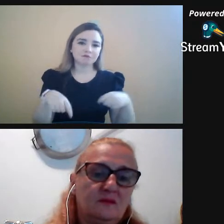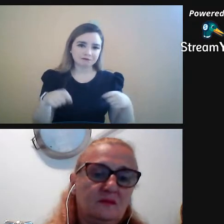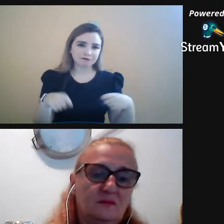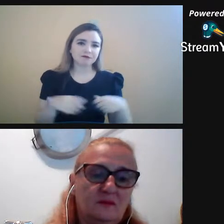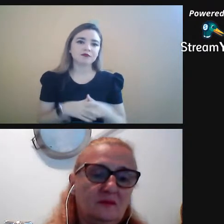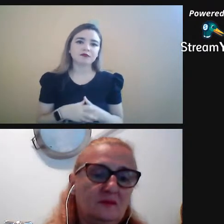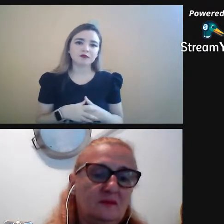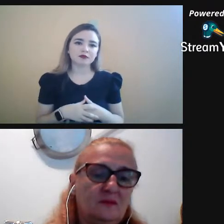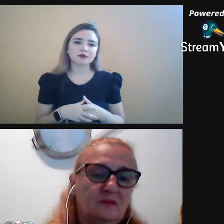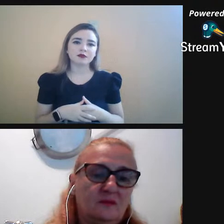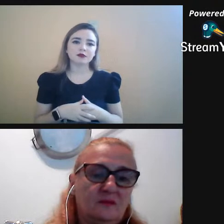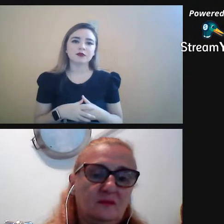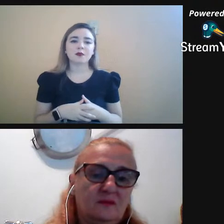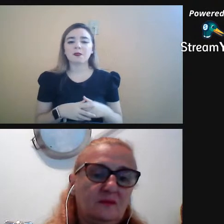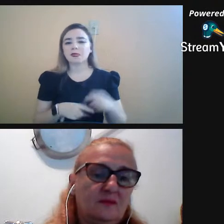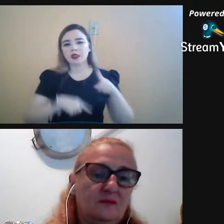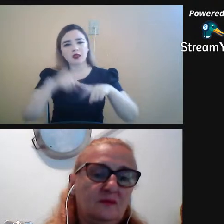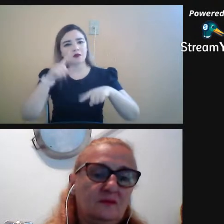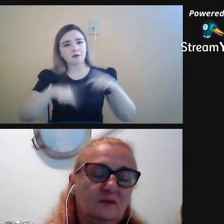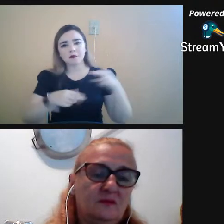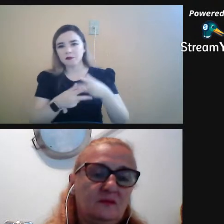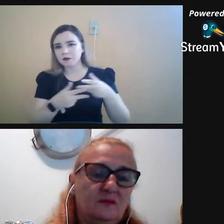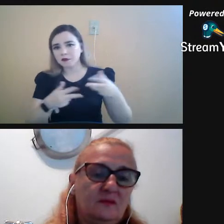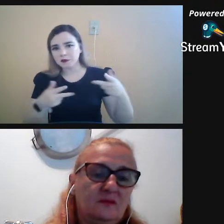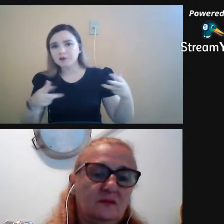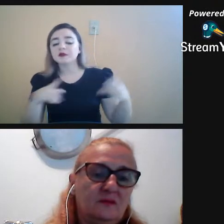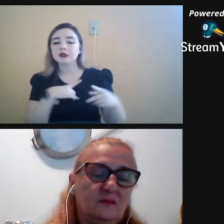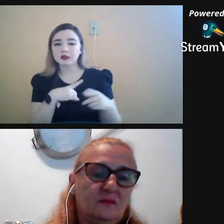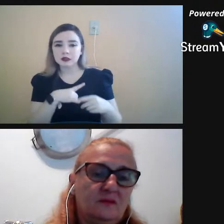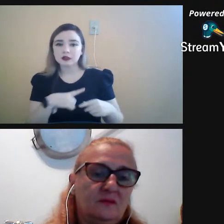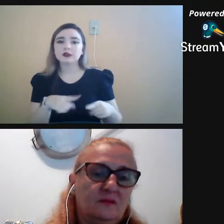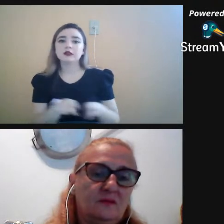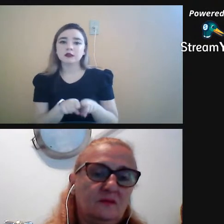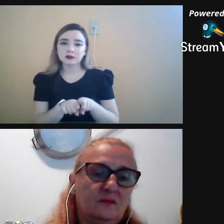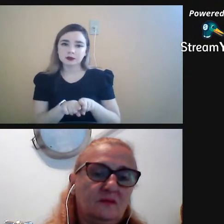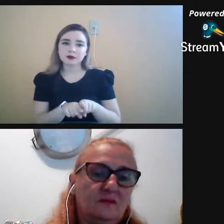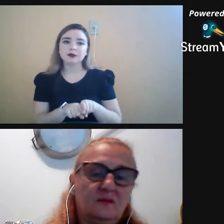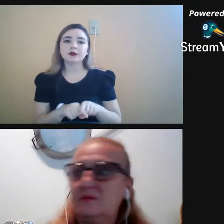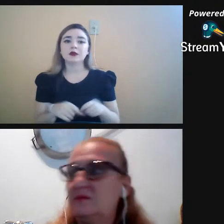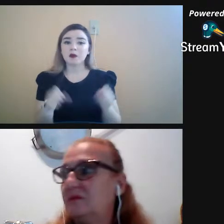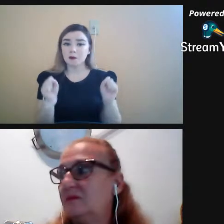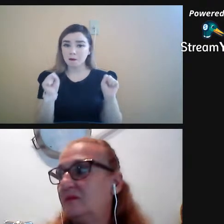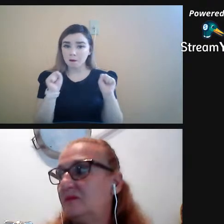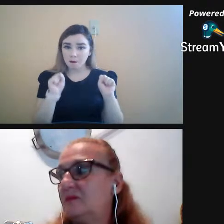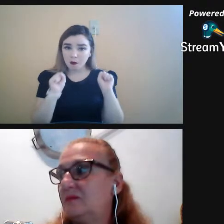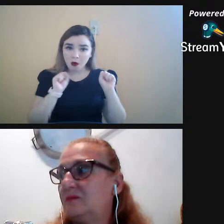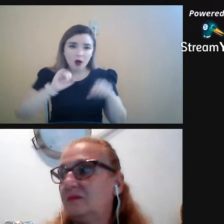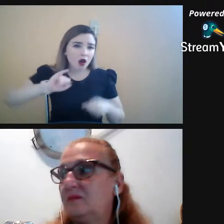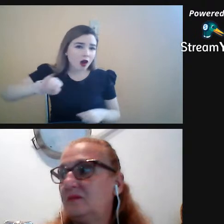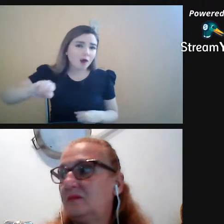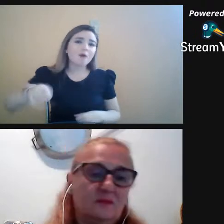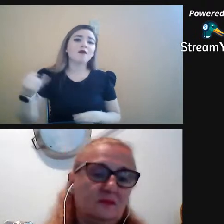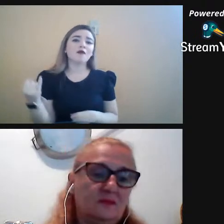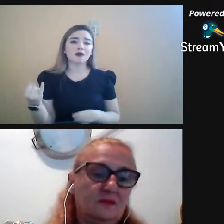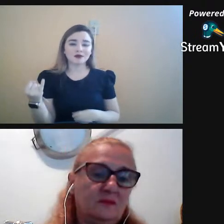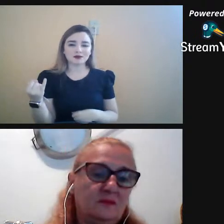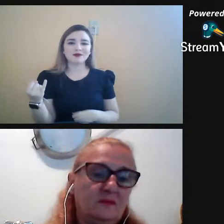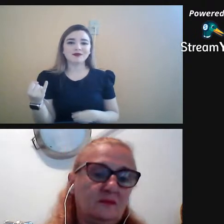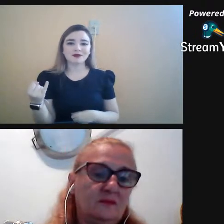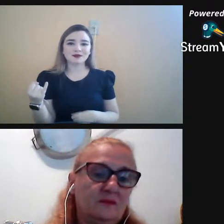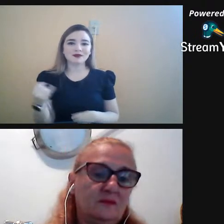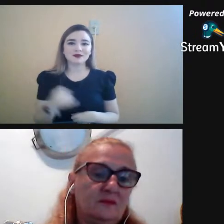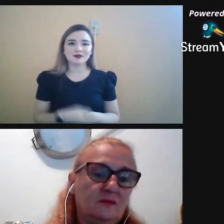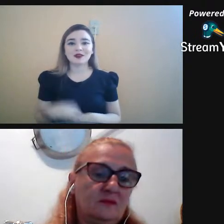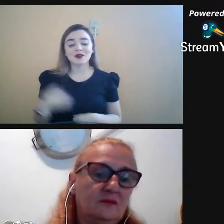N materiais orgânicos que você tem dentro de casa, você pode reaproveitar, né?